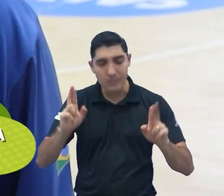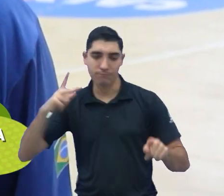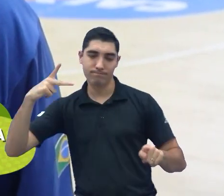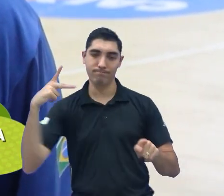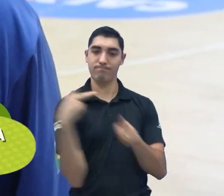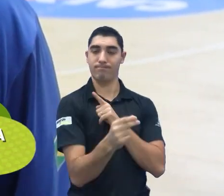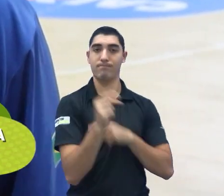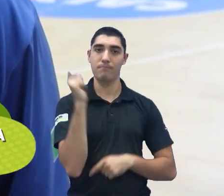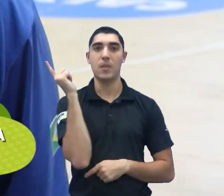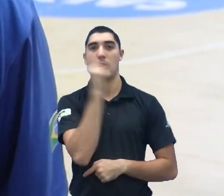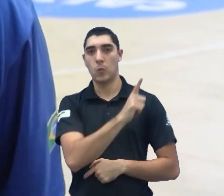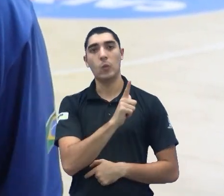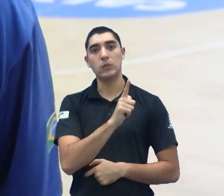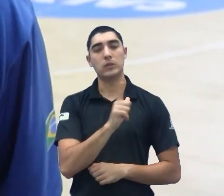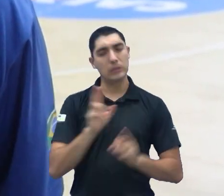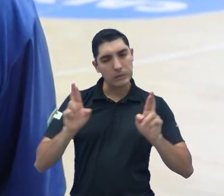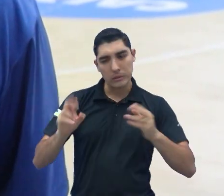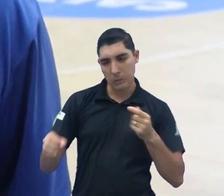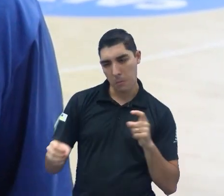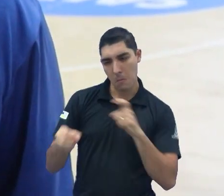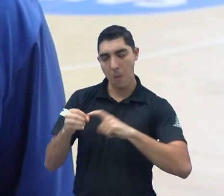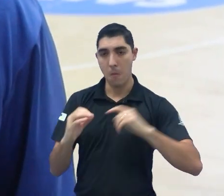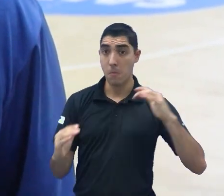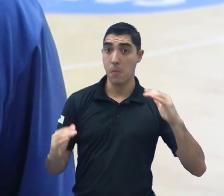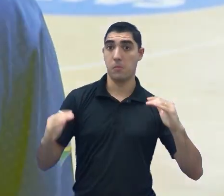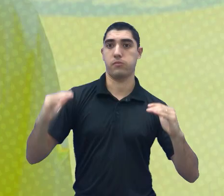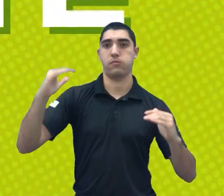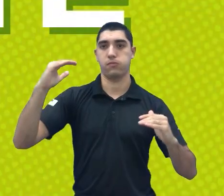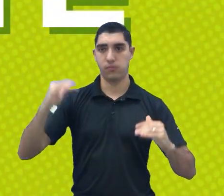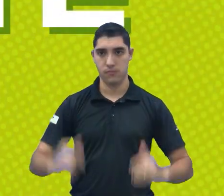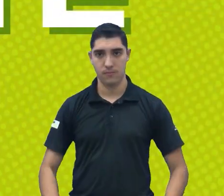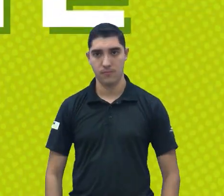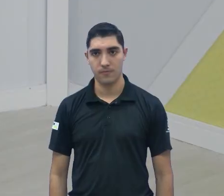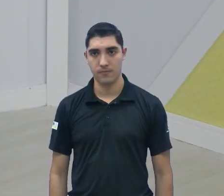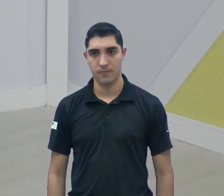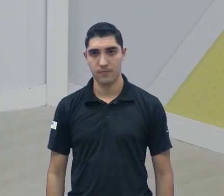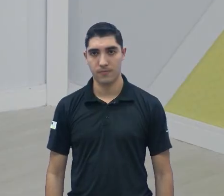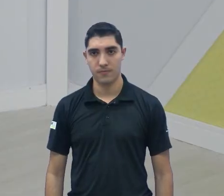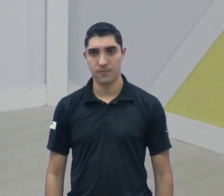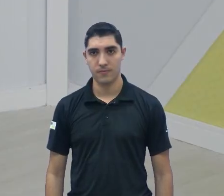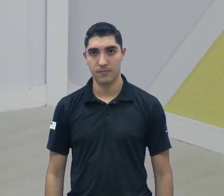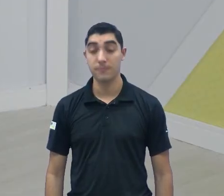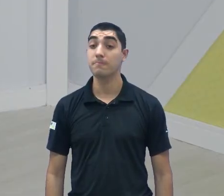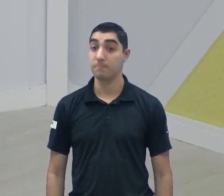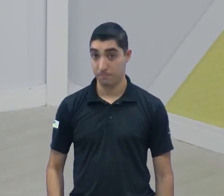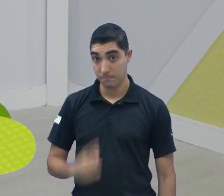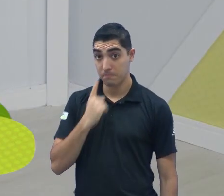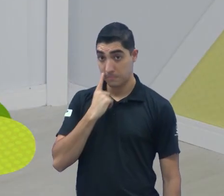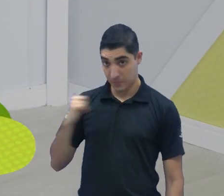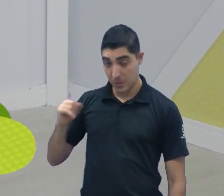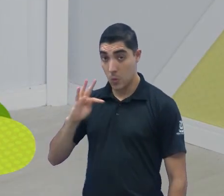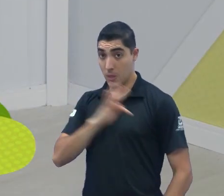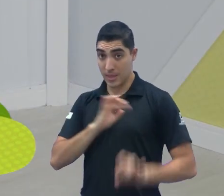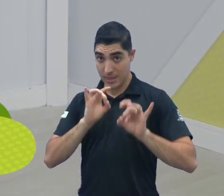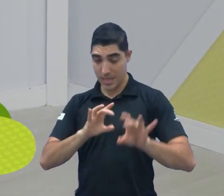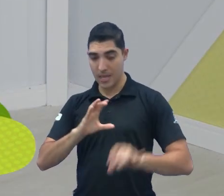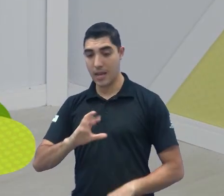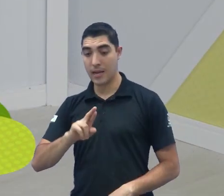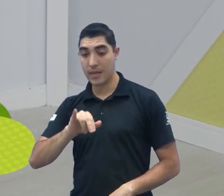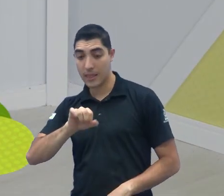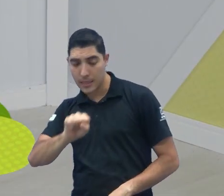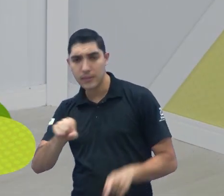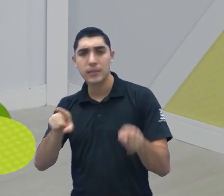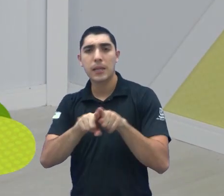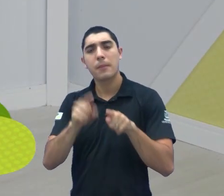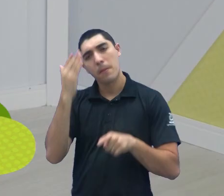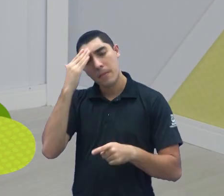final equilibrado para ganhar e manter essa boa fase que nós estamos no campeonato. Tá aí a palavra do Chris Ahmed. Obrigado, Cris. Obrigado ao Léo Lenz,